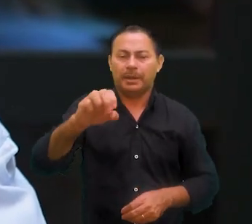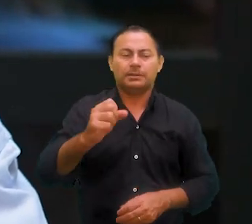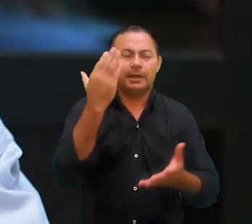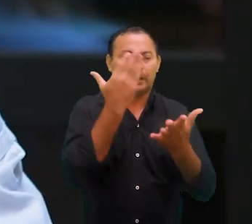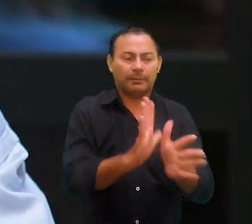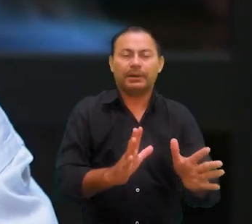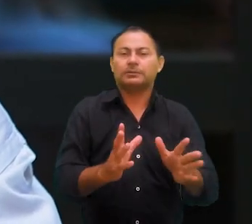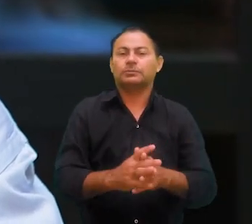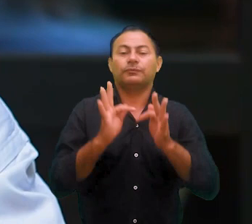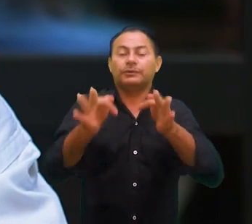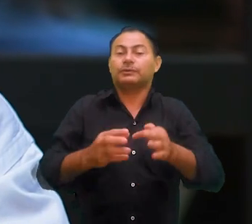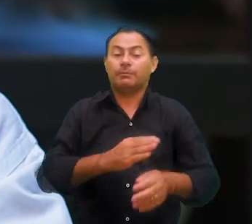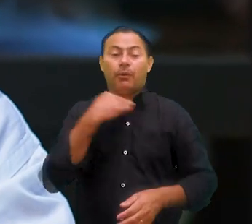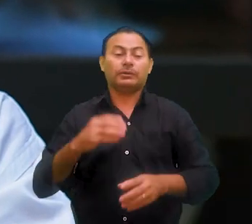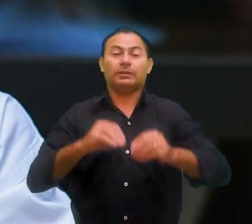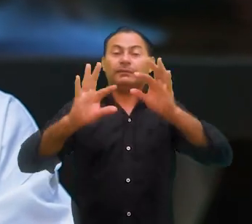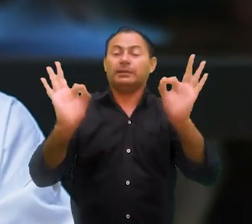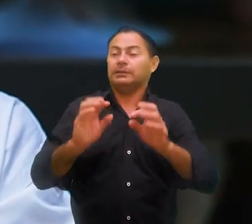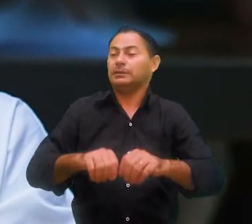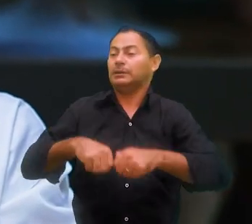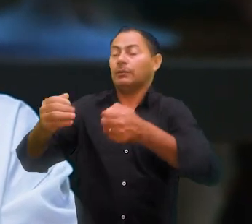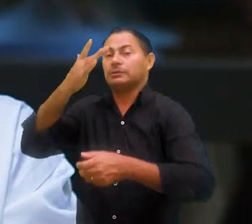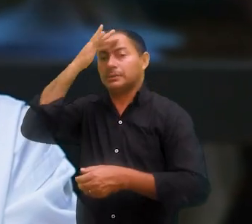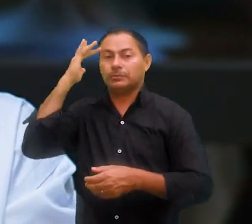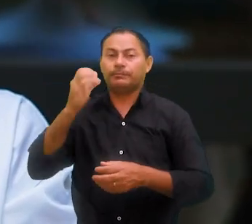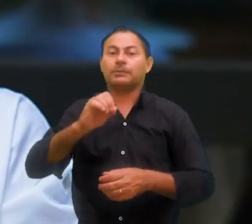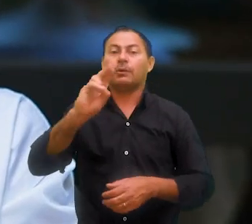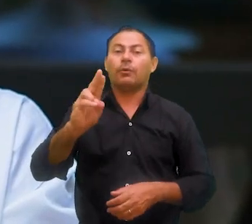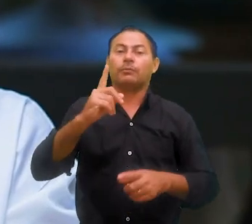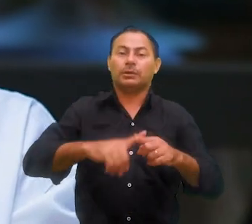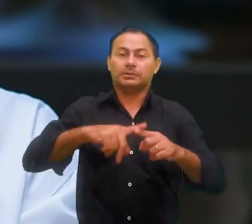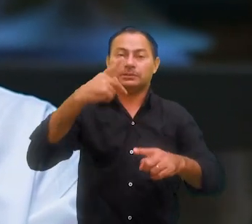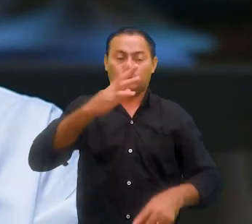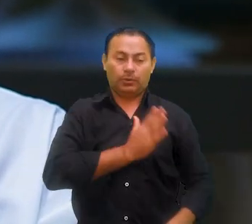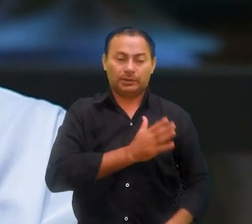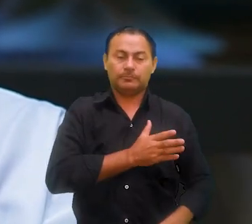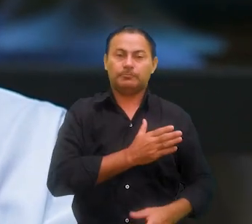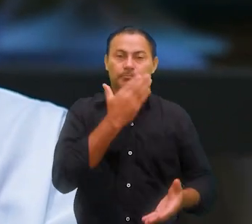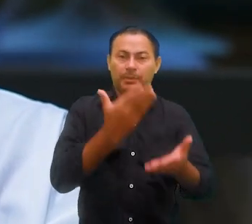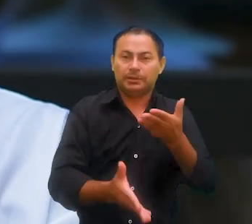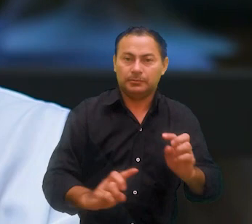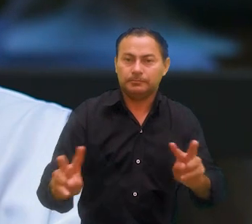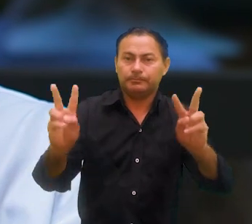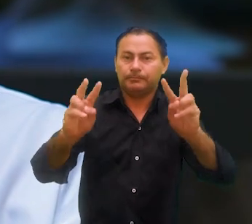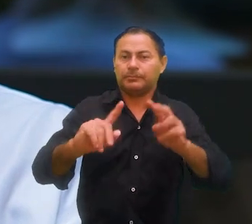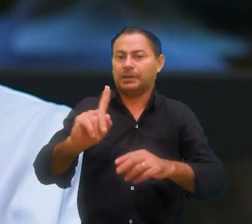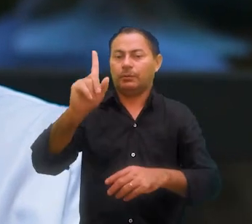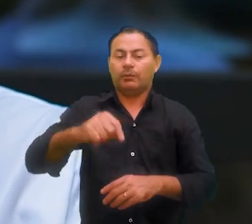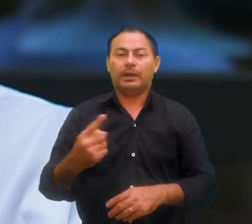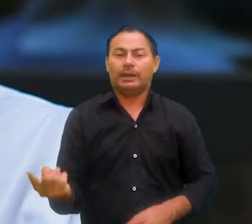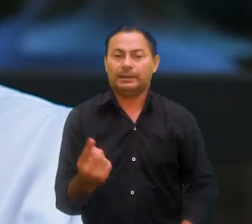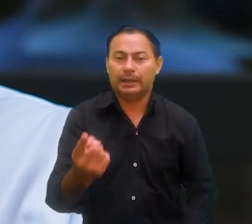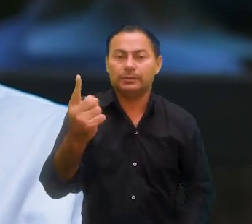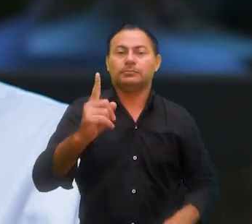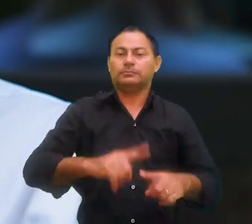os seus bens que vão acabar sendo tirados de você e das outra pessoa? Ou por que seu coração está em coisas que perdem o valor,